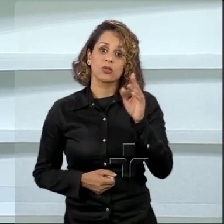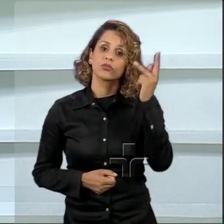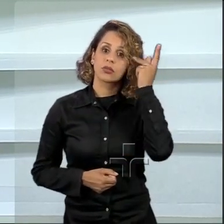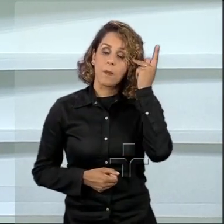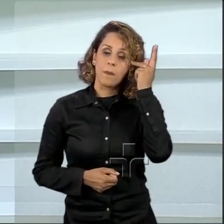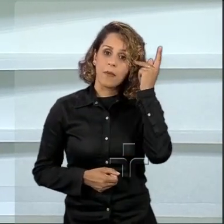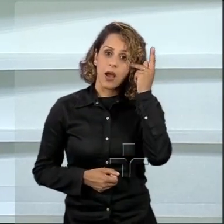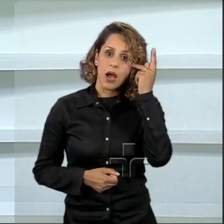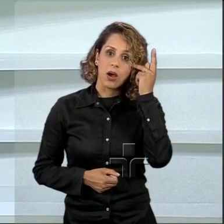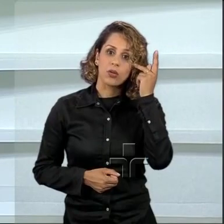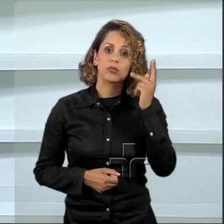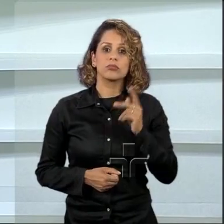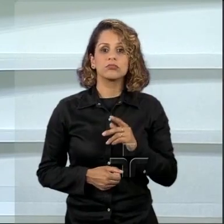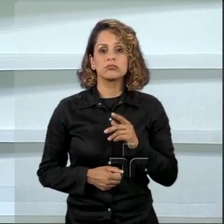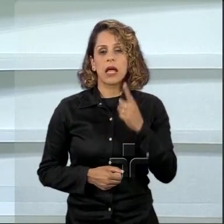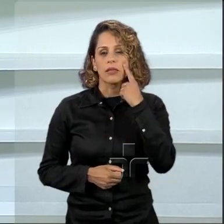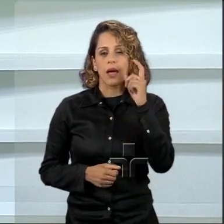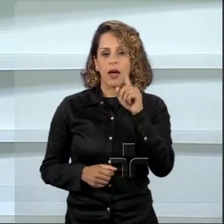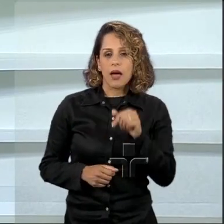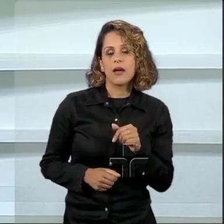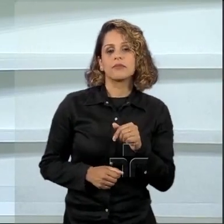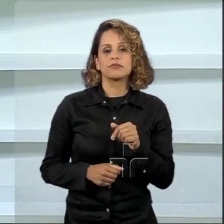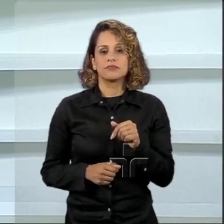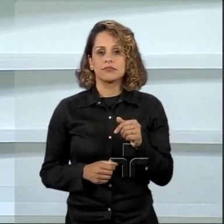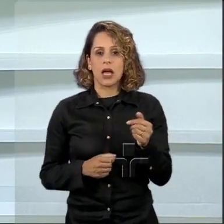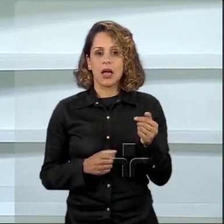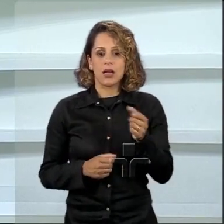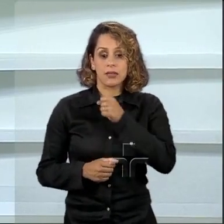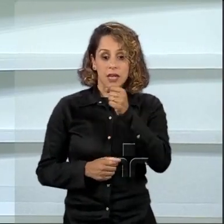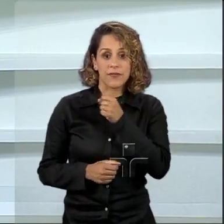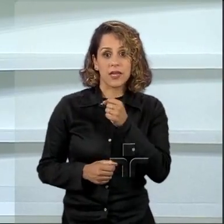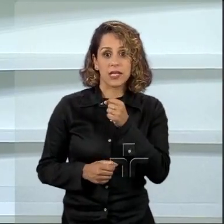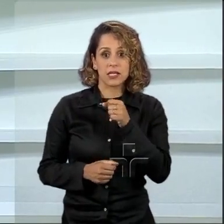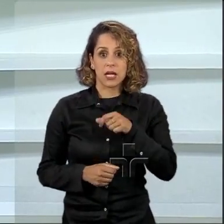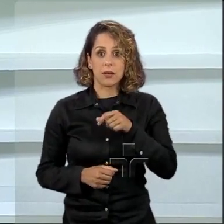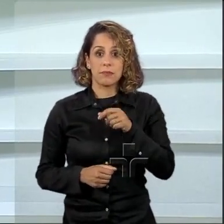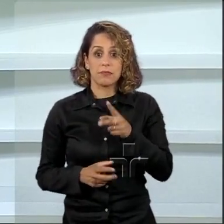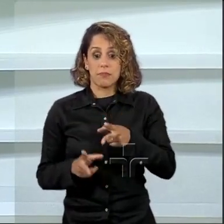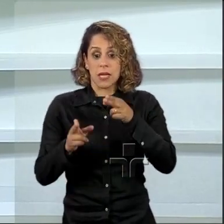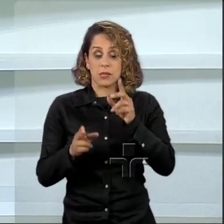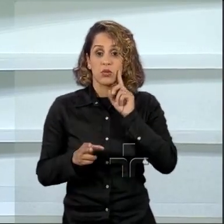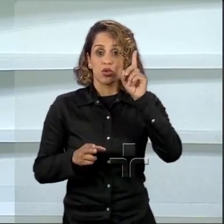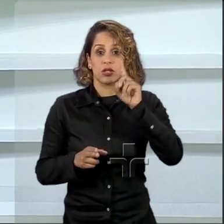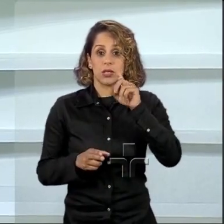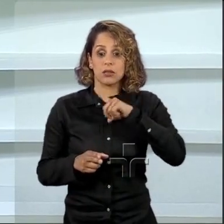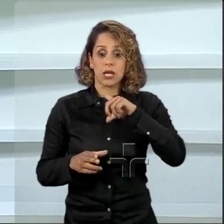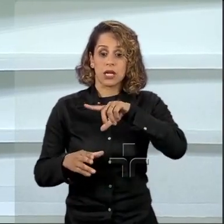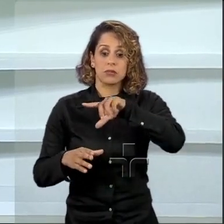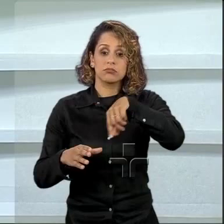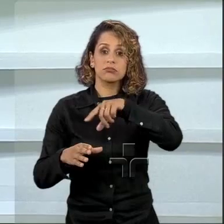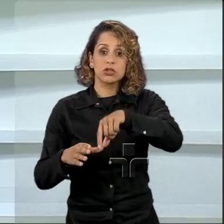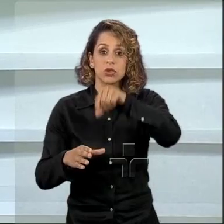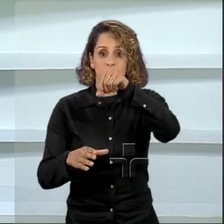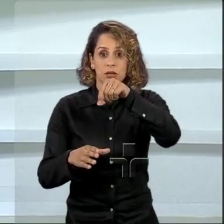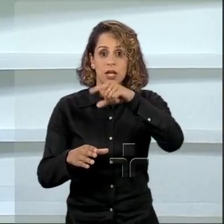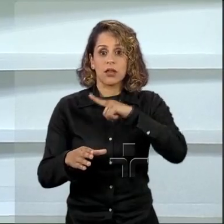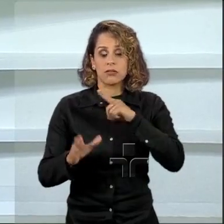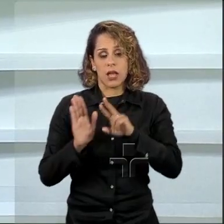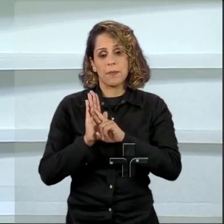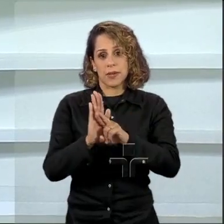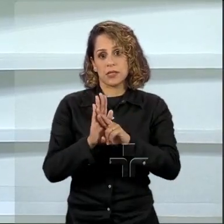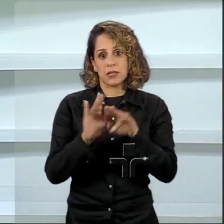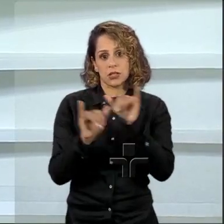ideia é entrevistá-los no mesmo dia, decidindo a ordem por sorteio, na presença de representantes da campanha. No